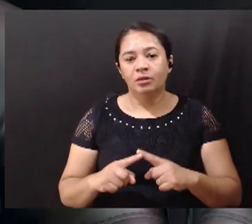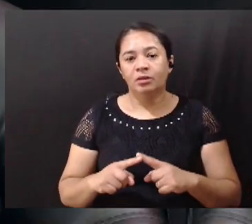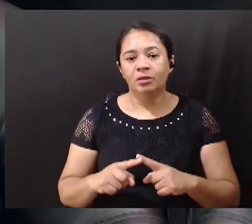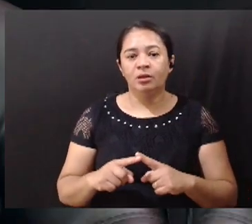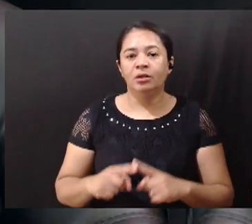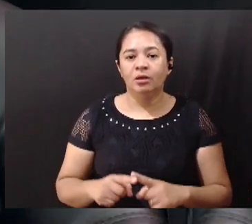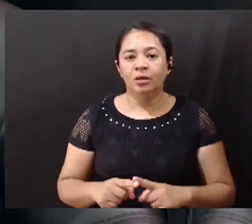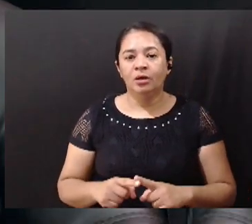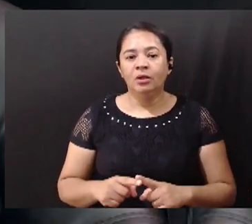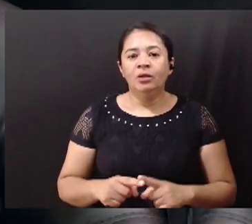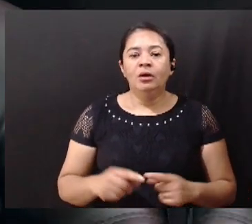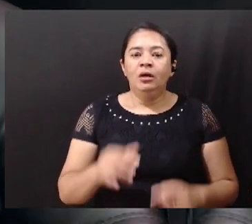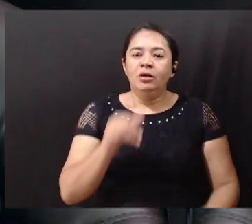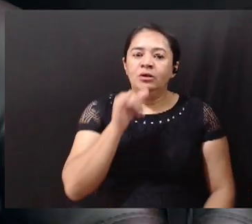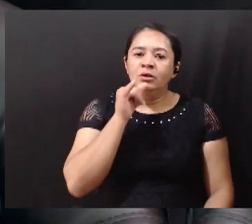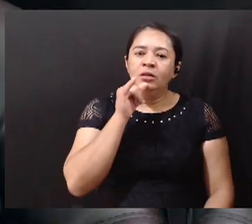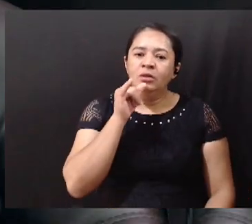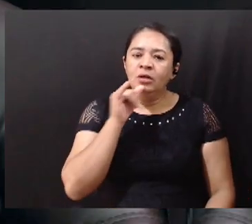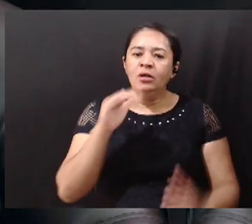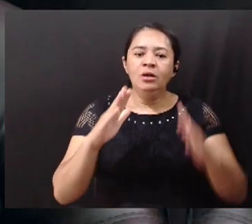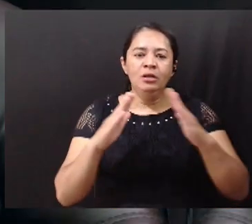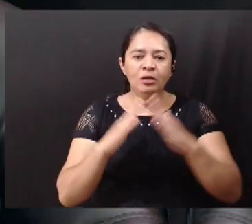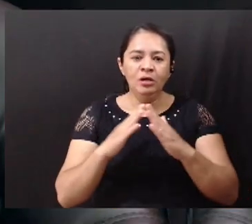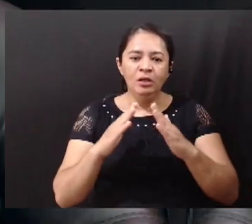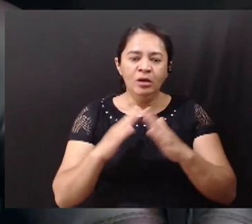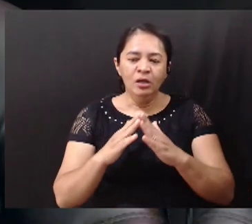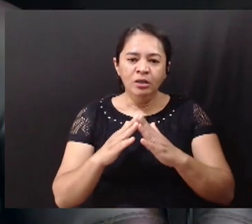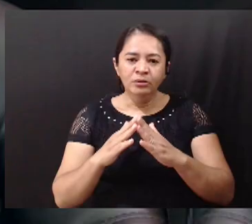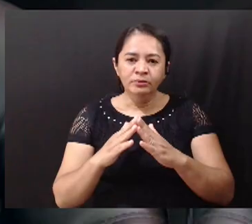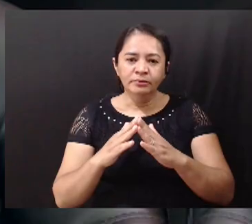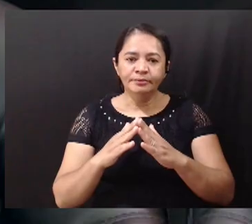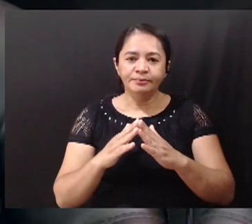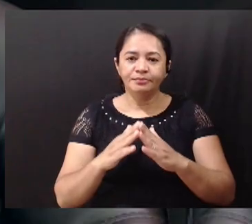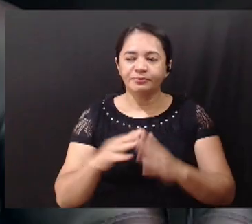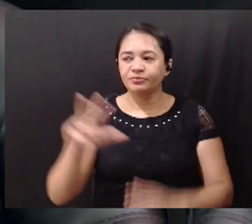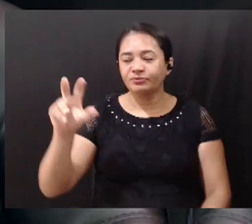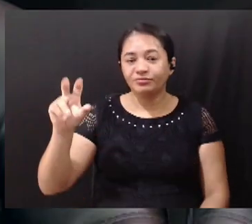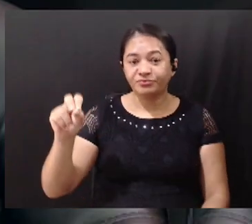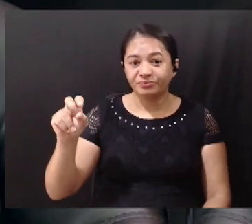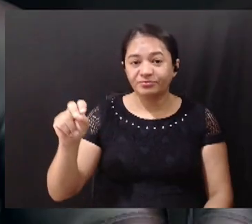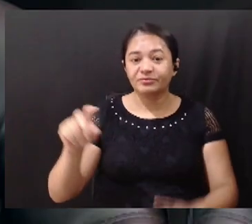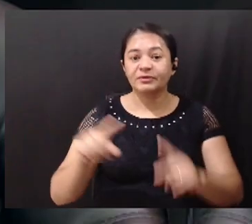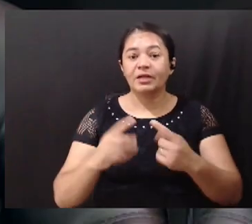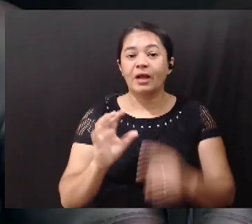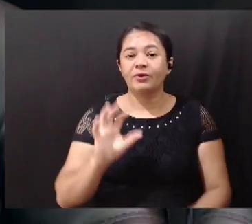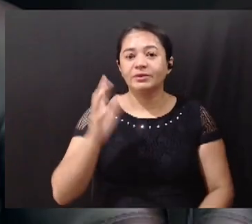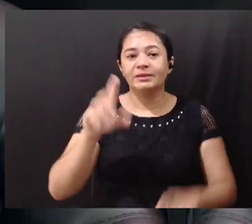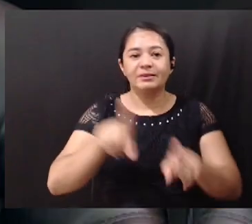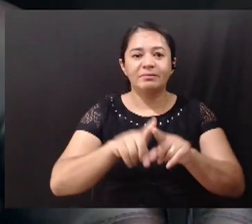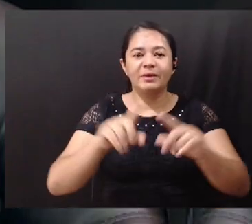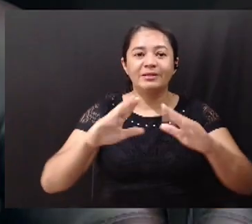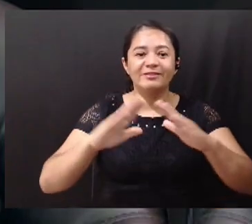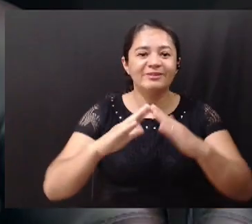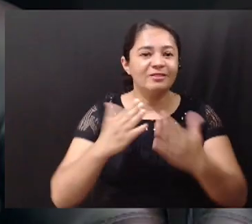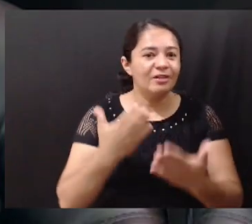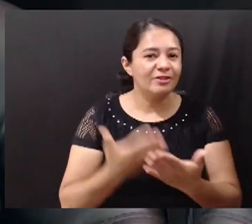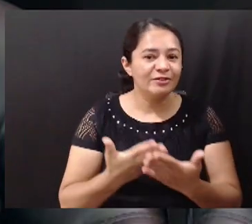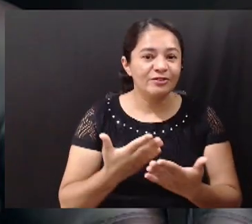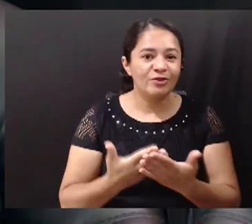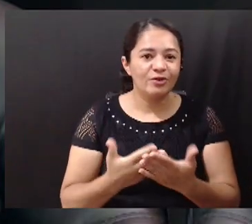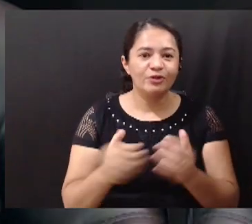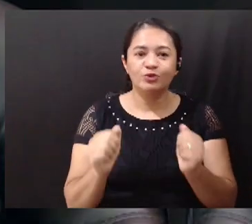nesses exemplos de casa de pais e casa de mães e avós. Acontece também na escola, com